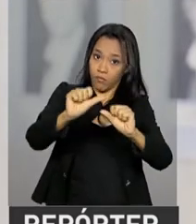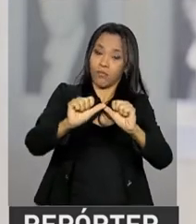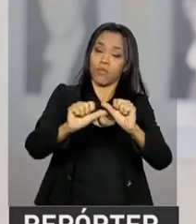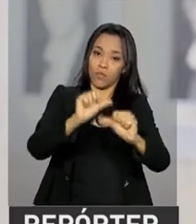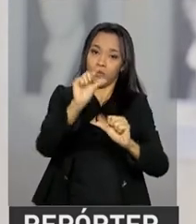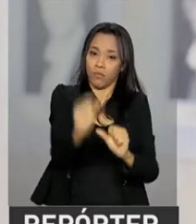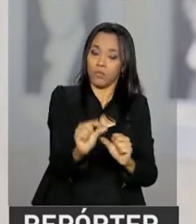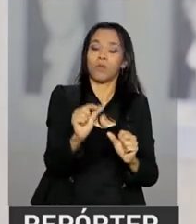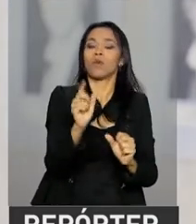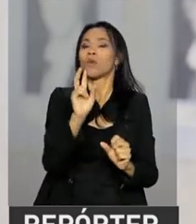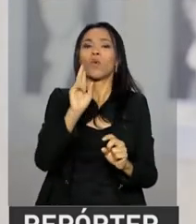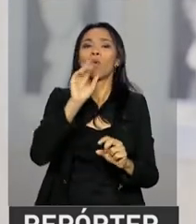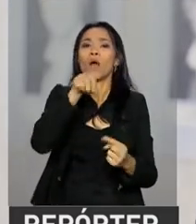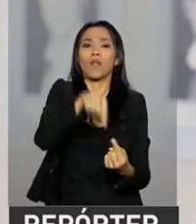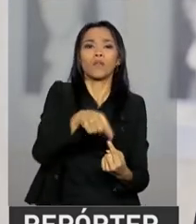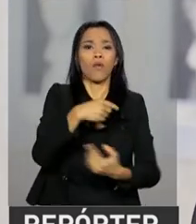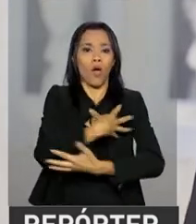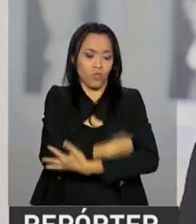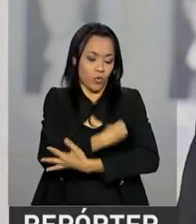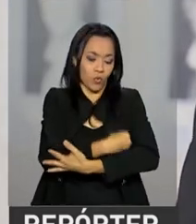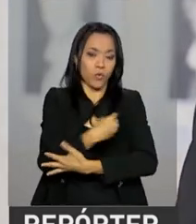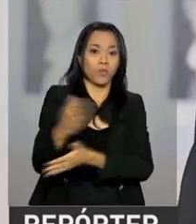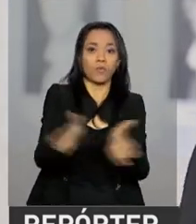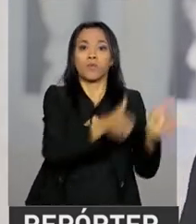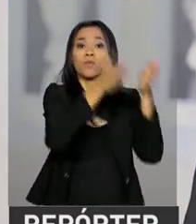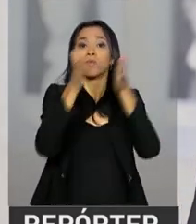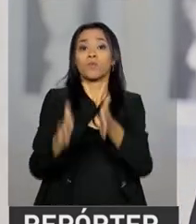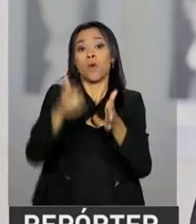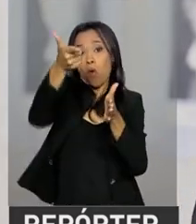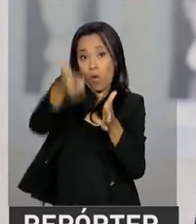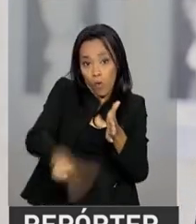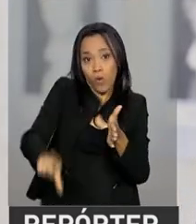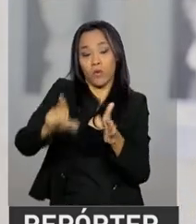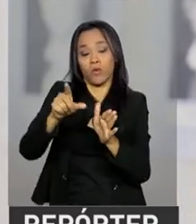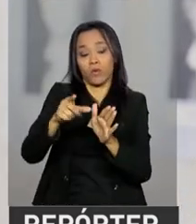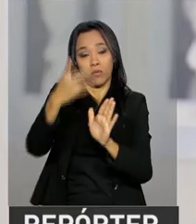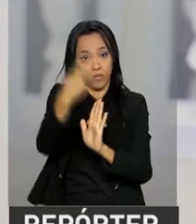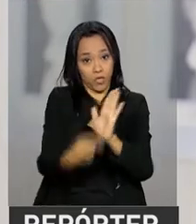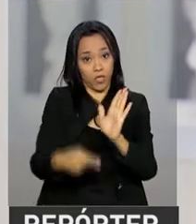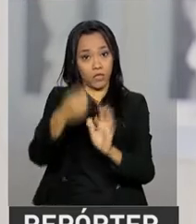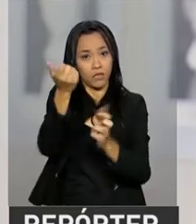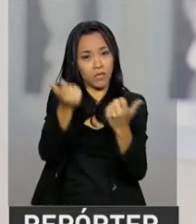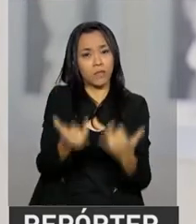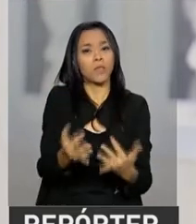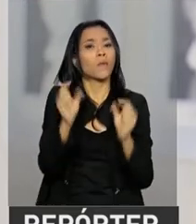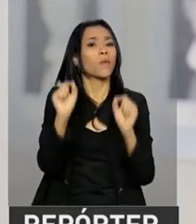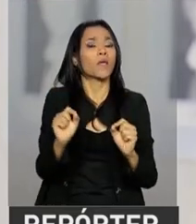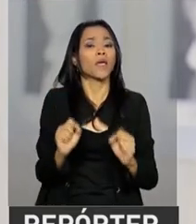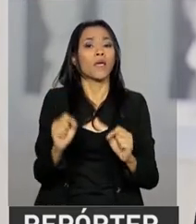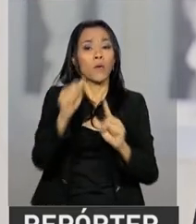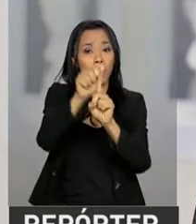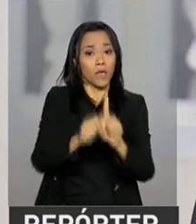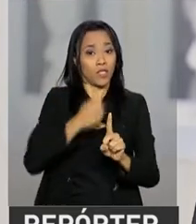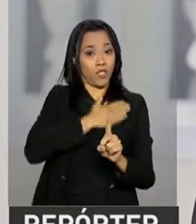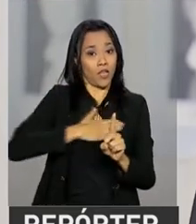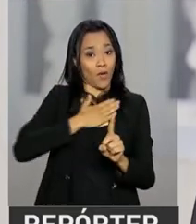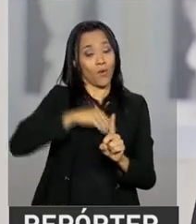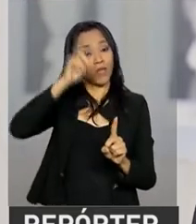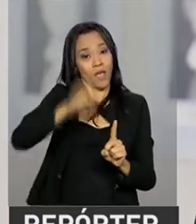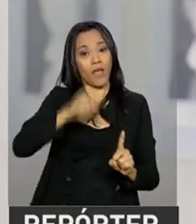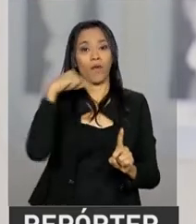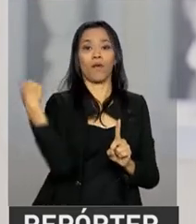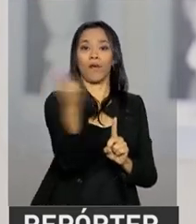à amamentação já a outra iniciativa institui agosto como mês do aleitamento materno